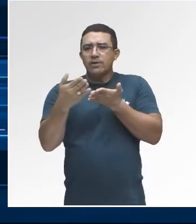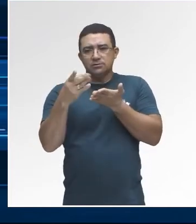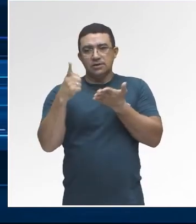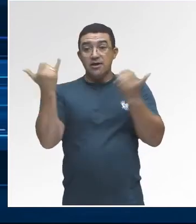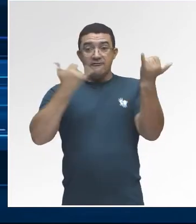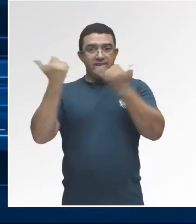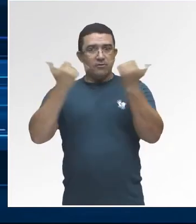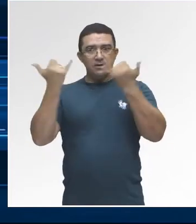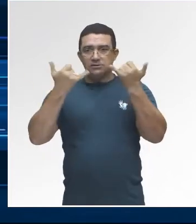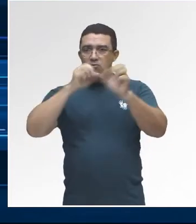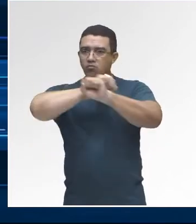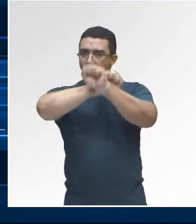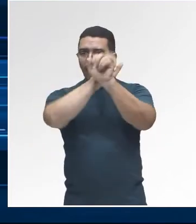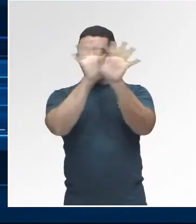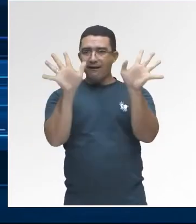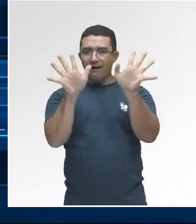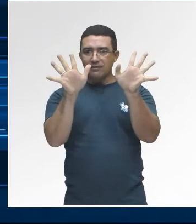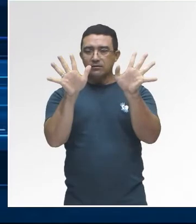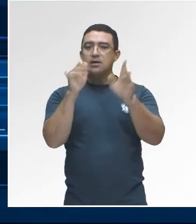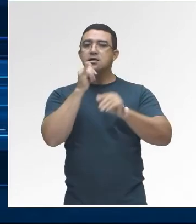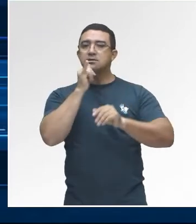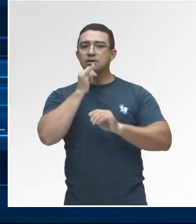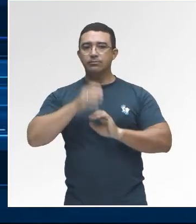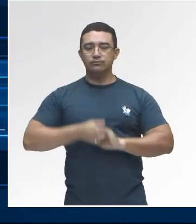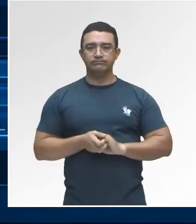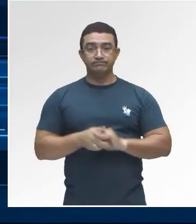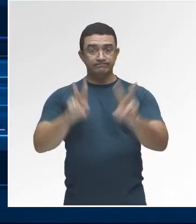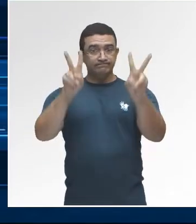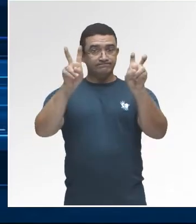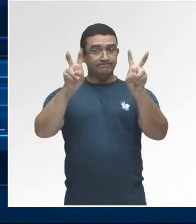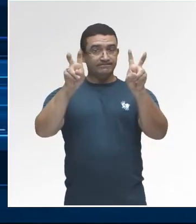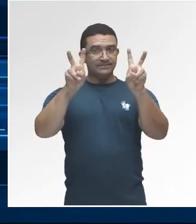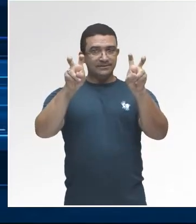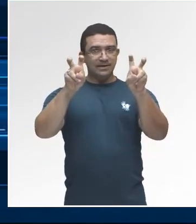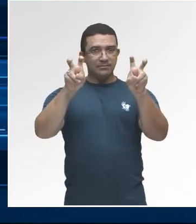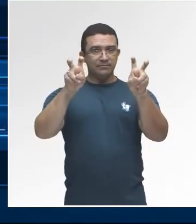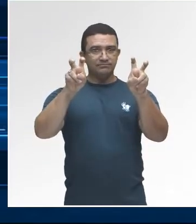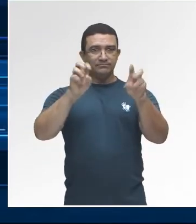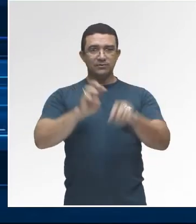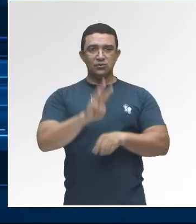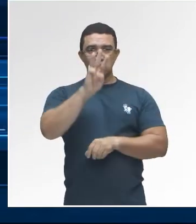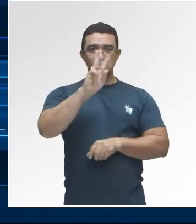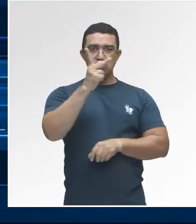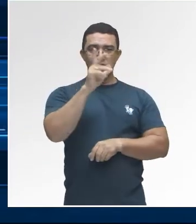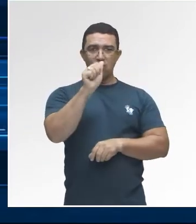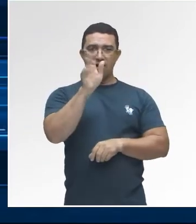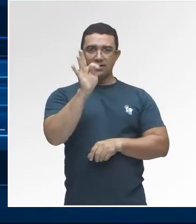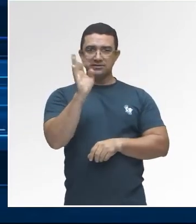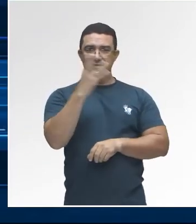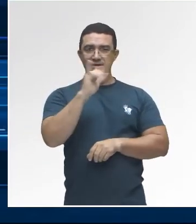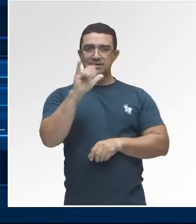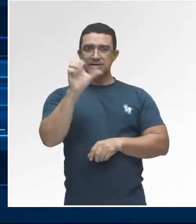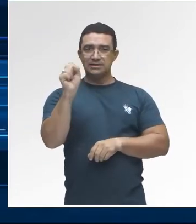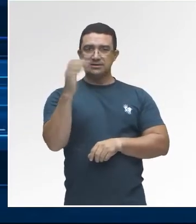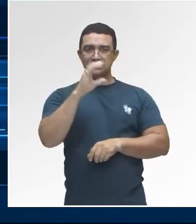começo. Então, por exemplo, você tem aqui o título daquele texto que nós vimos lá no começo da aula, lembram? What